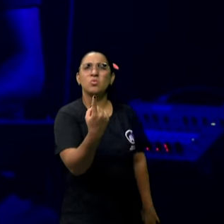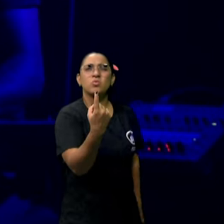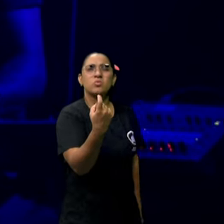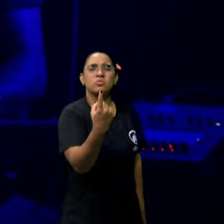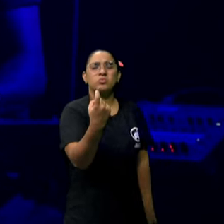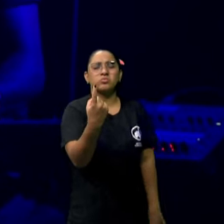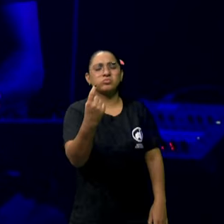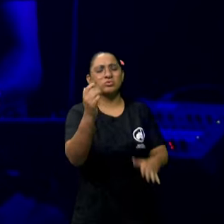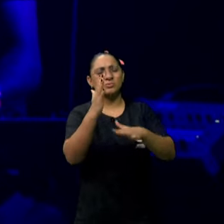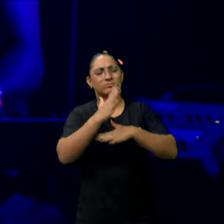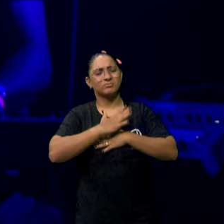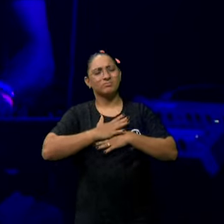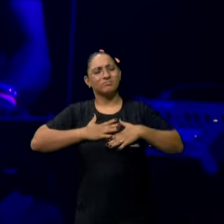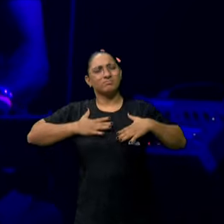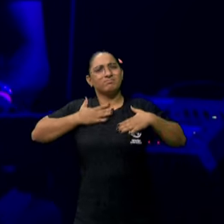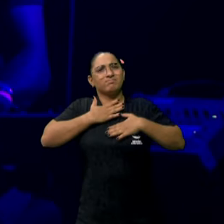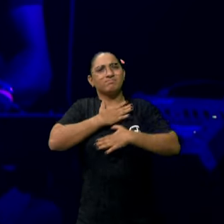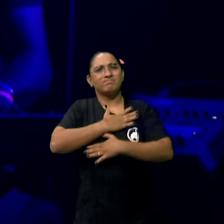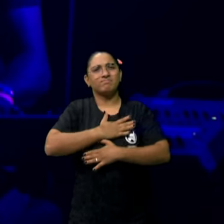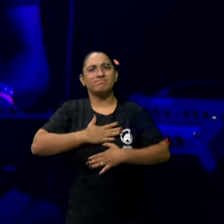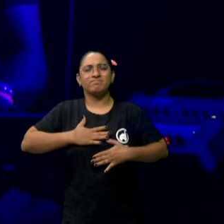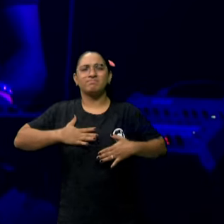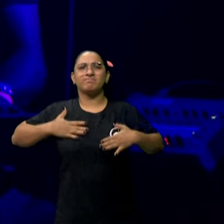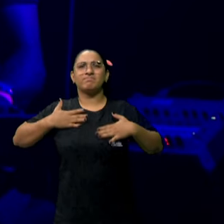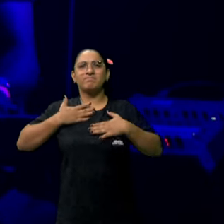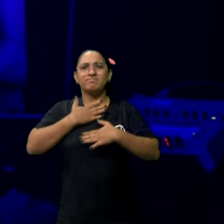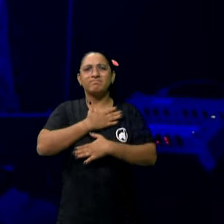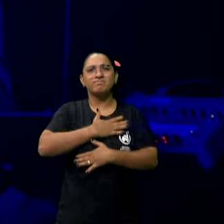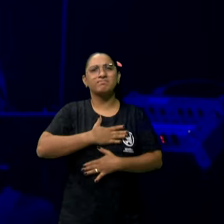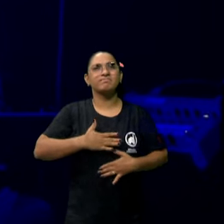só uma coisa mais satisfaz